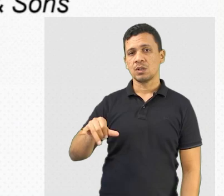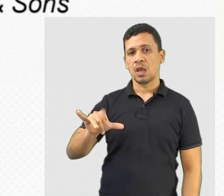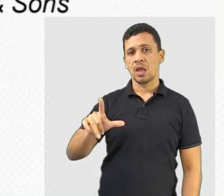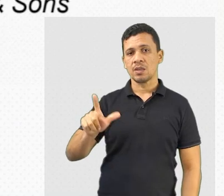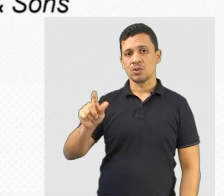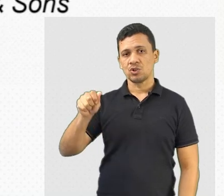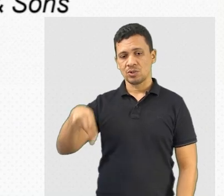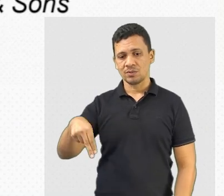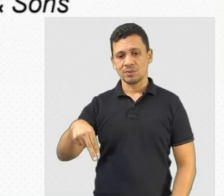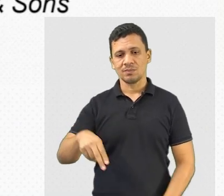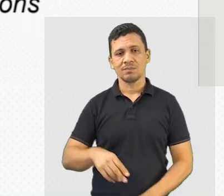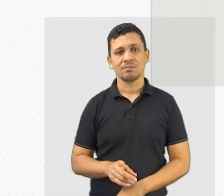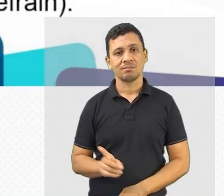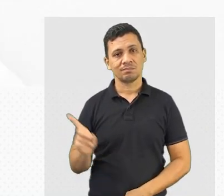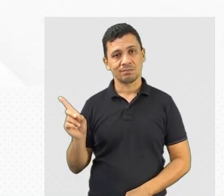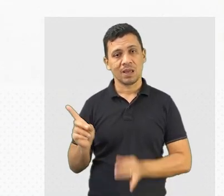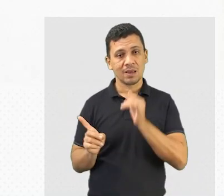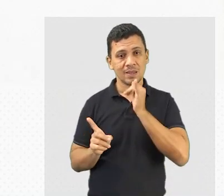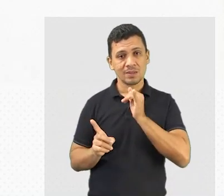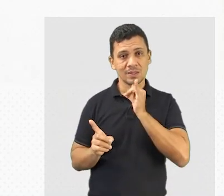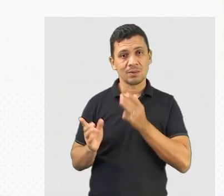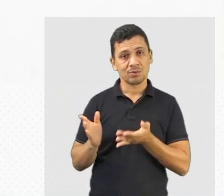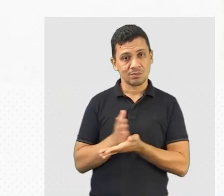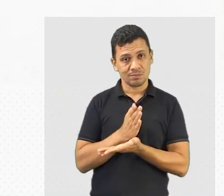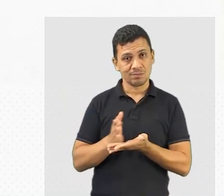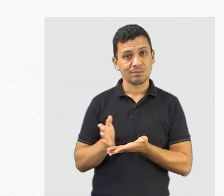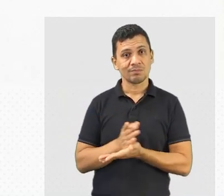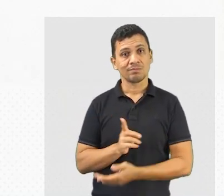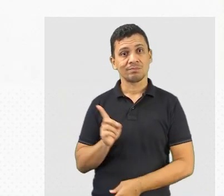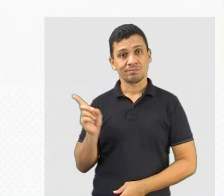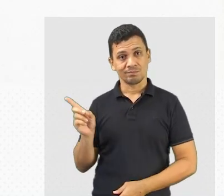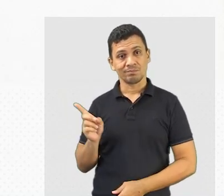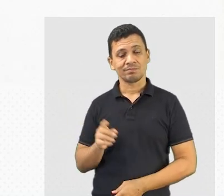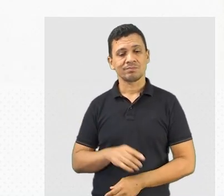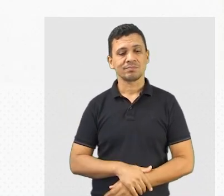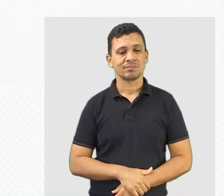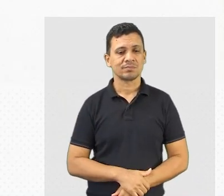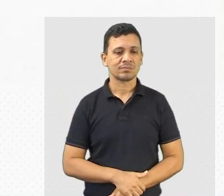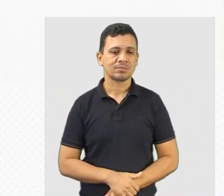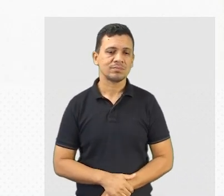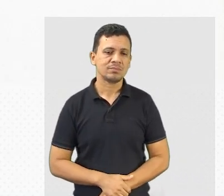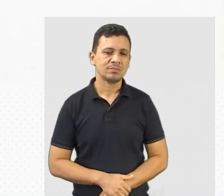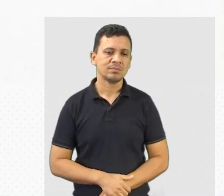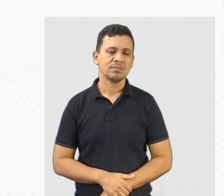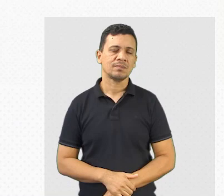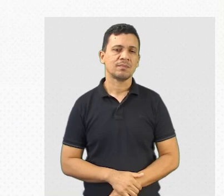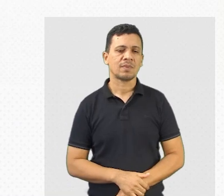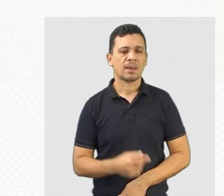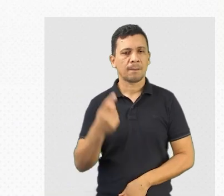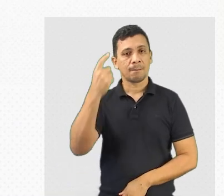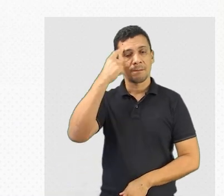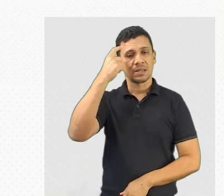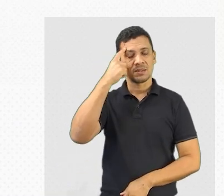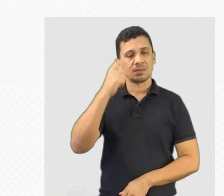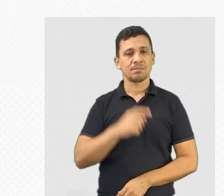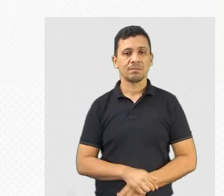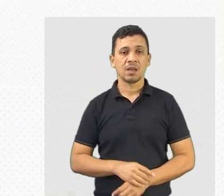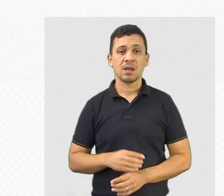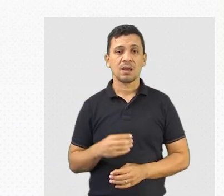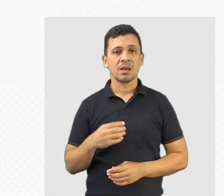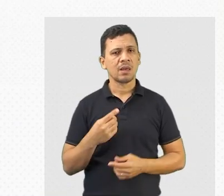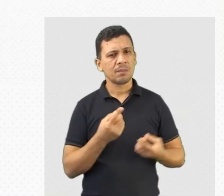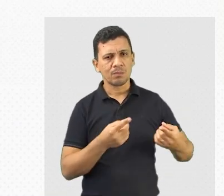Mumford & Sons. Então, são alguns exemplos para que vocês possam incorporar. Quando a gente pensa em